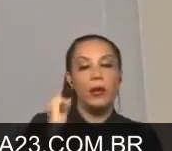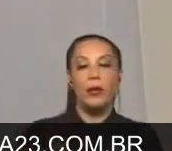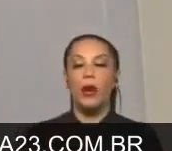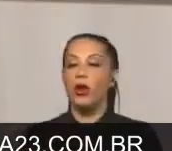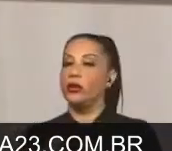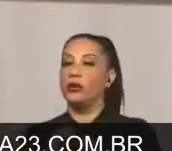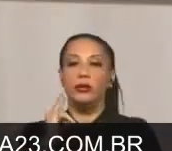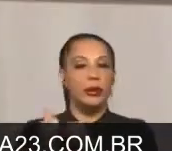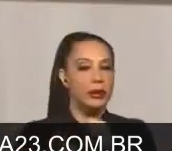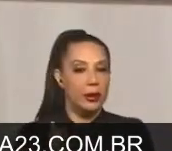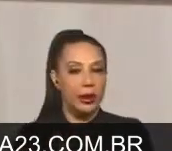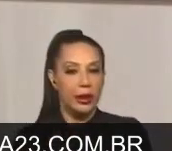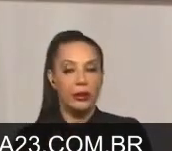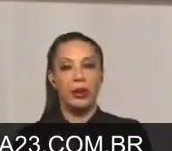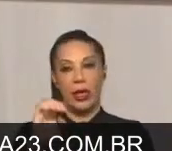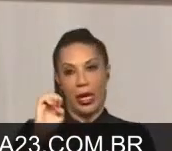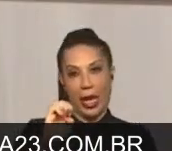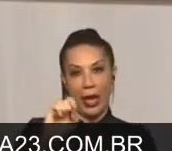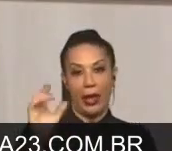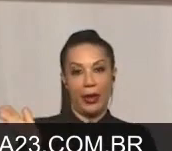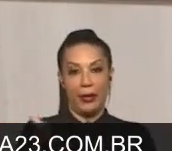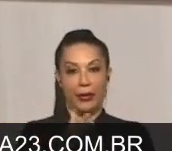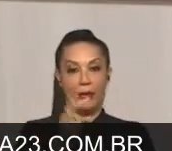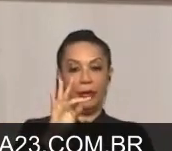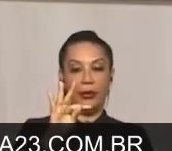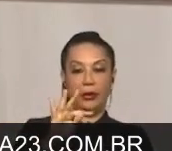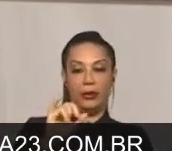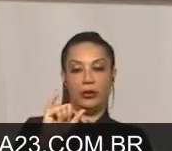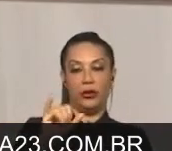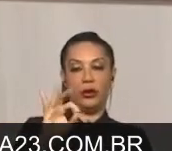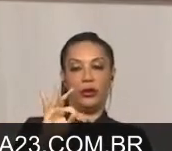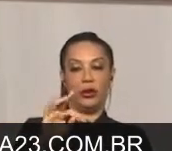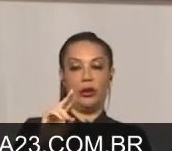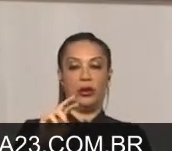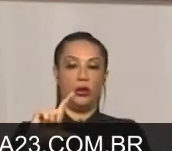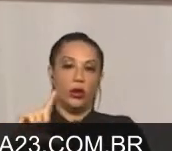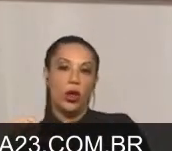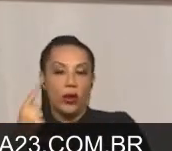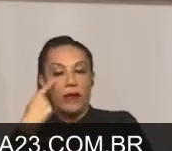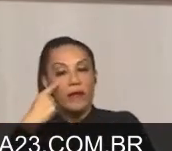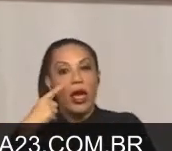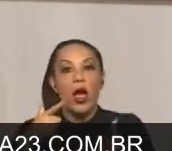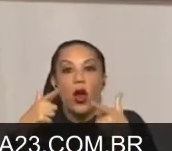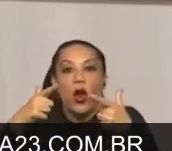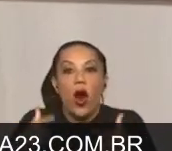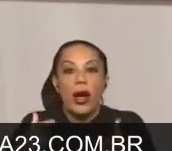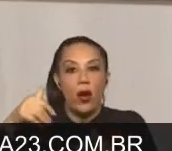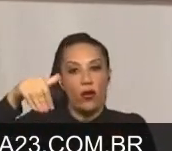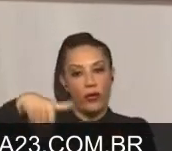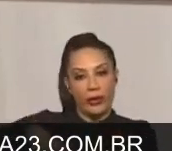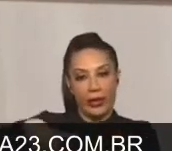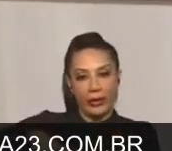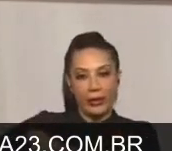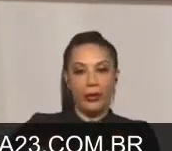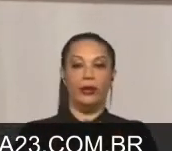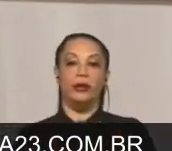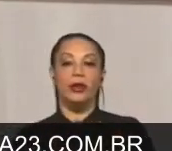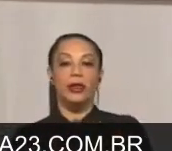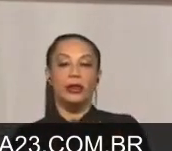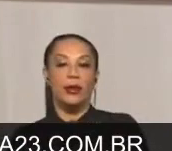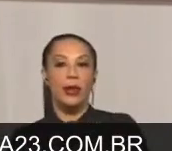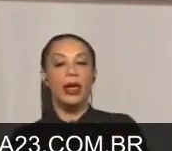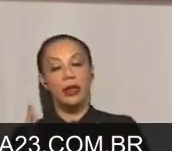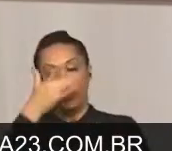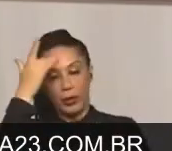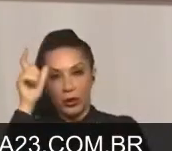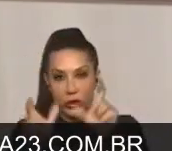ao cartório. No e-título é possível, portanto, verificar com precisão o seu local de votação. Aqueles eleitores